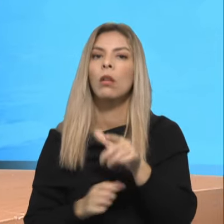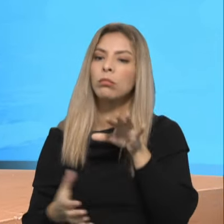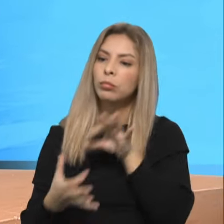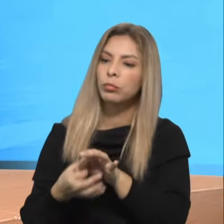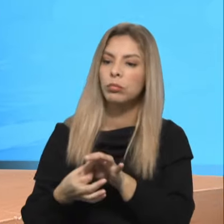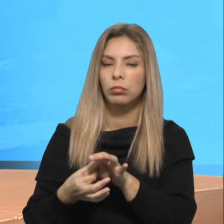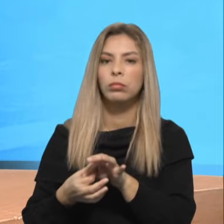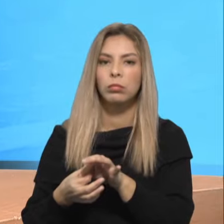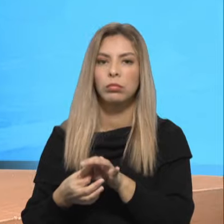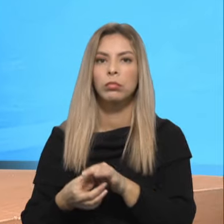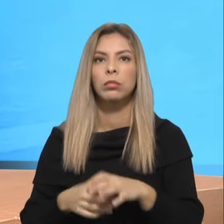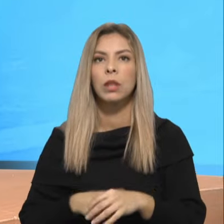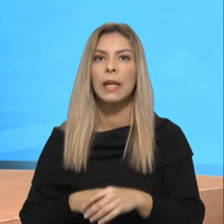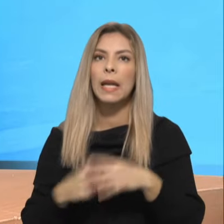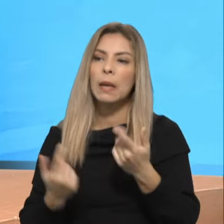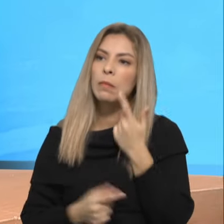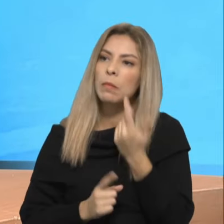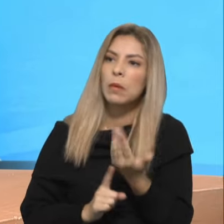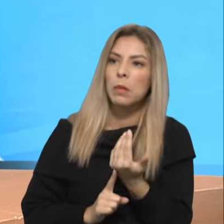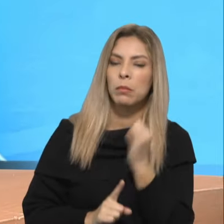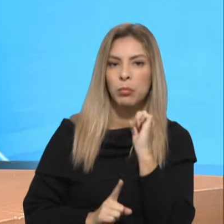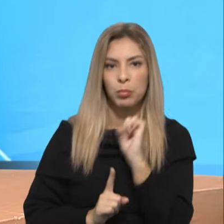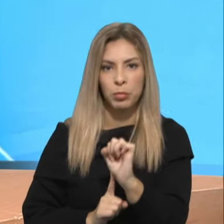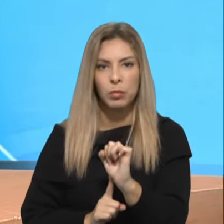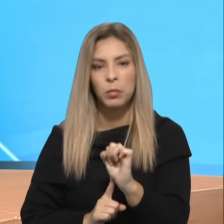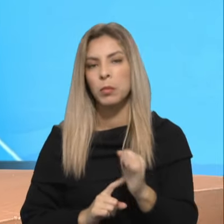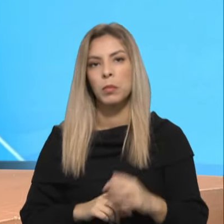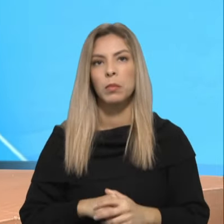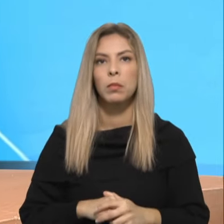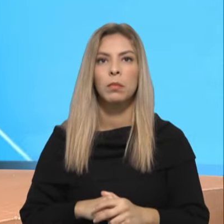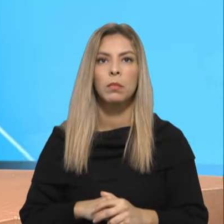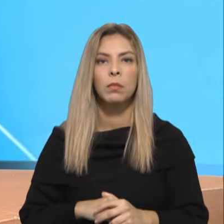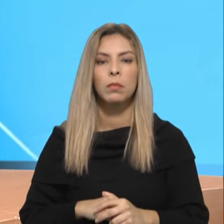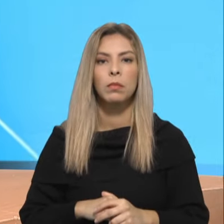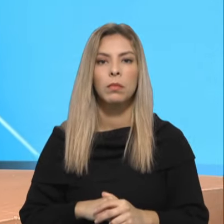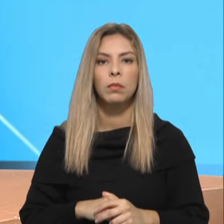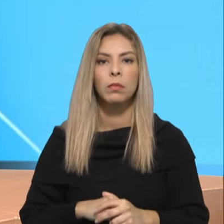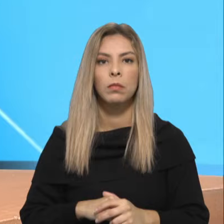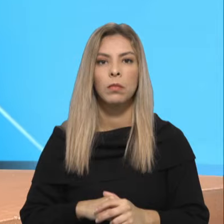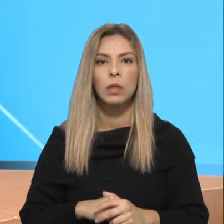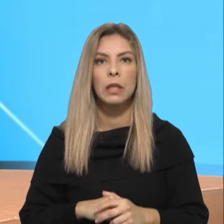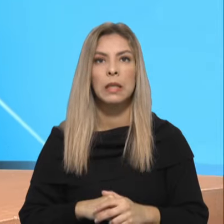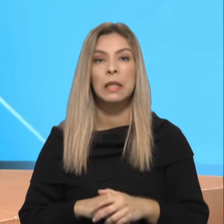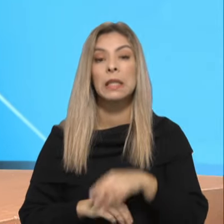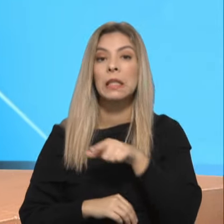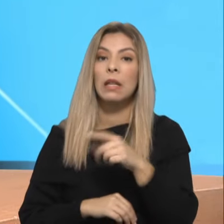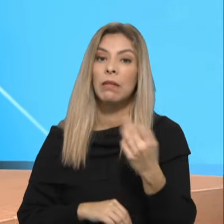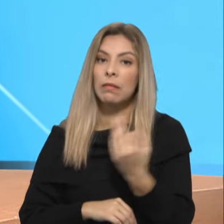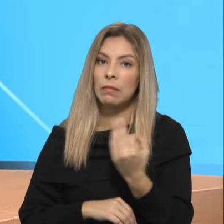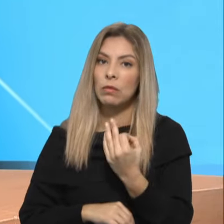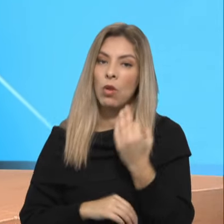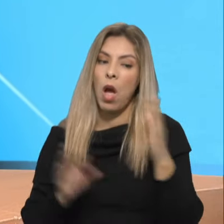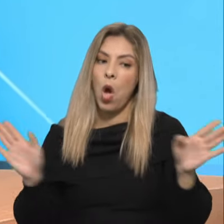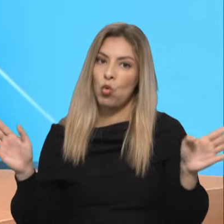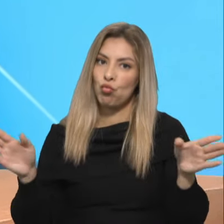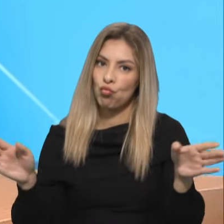Imaculada Conceição, que é esta ausência do pecado original da sua santidade. Nomeadamente, estas invocações do anjo,